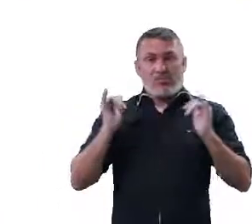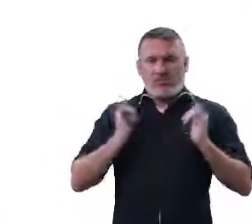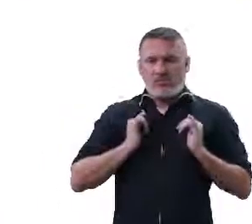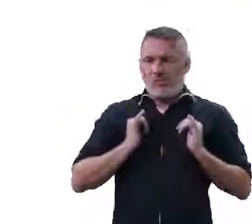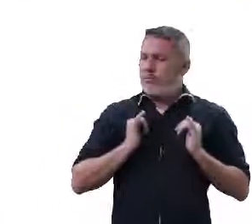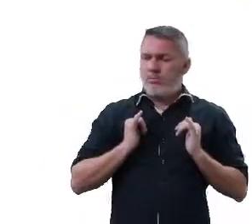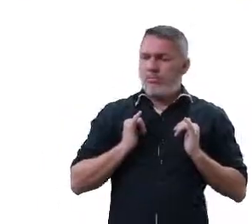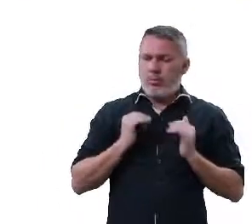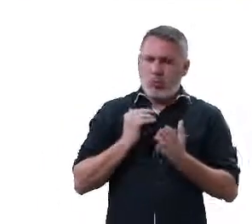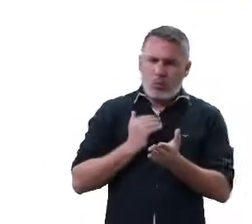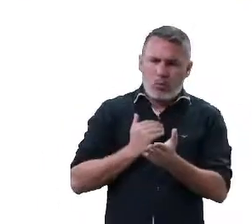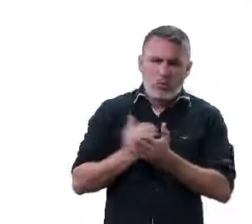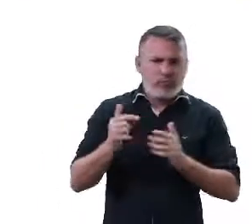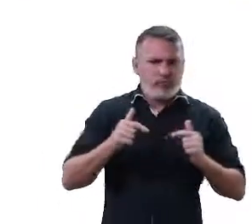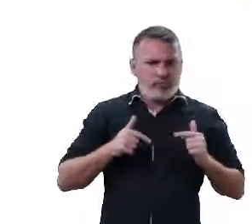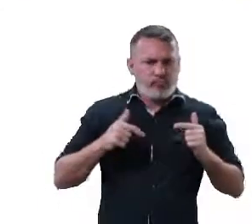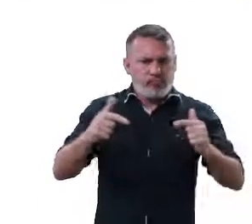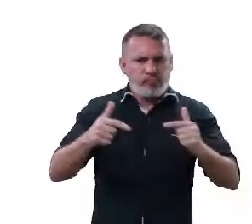ativamente